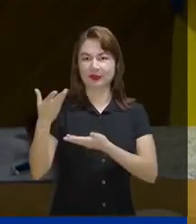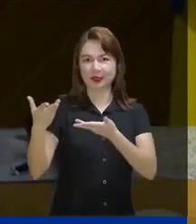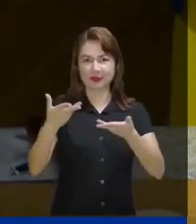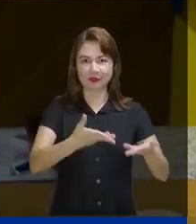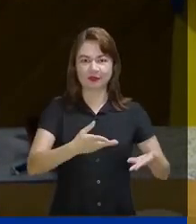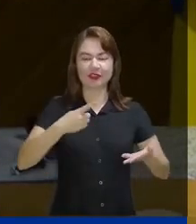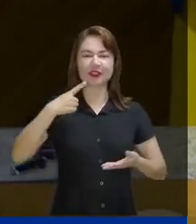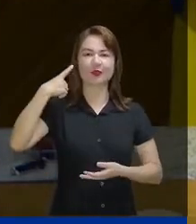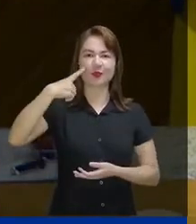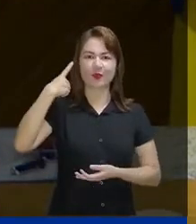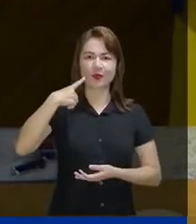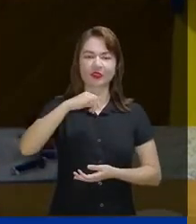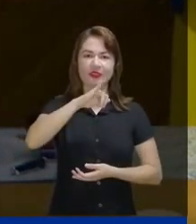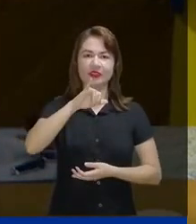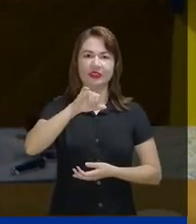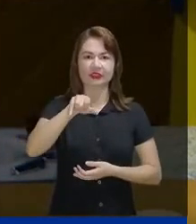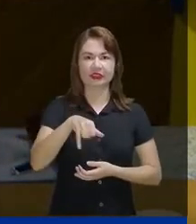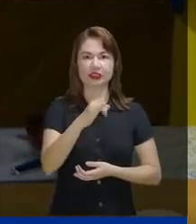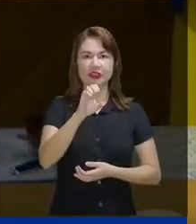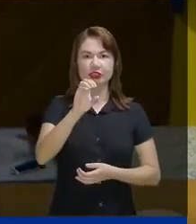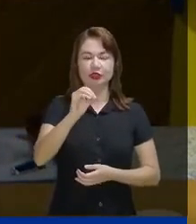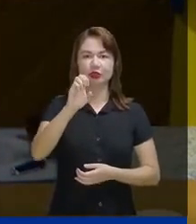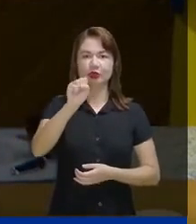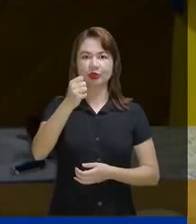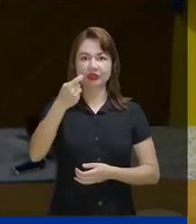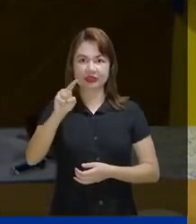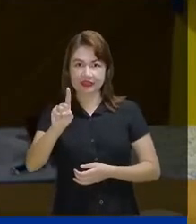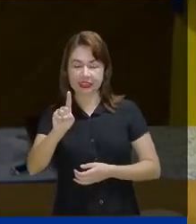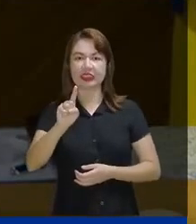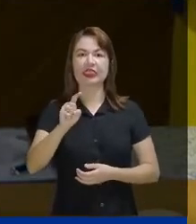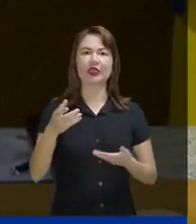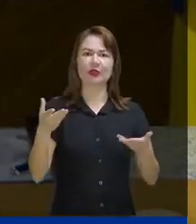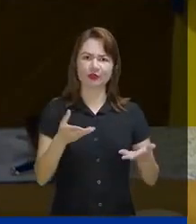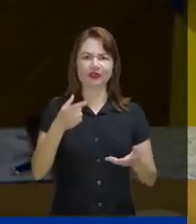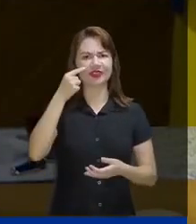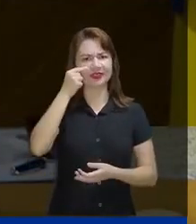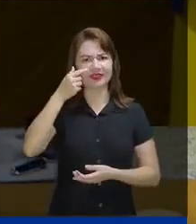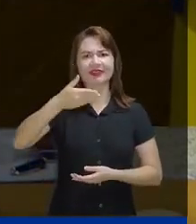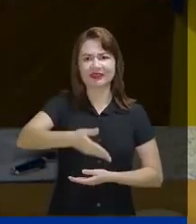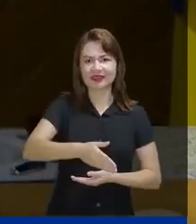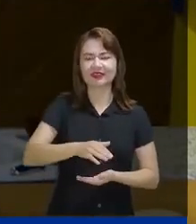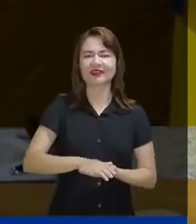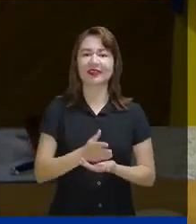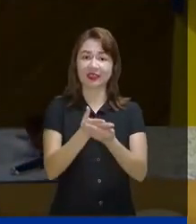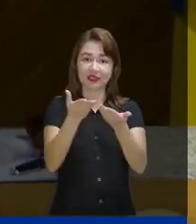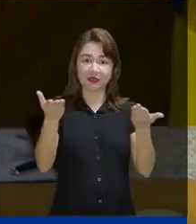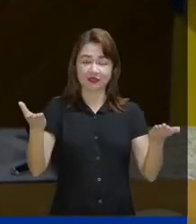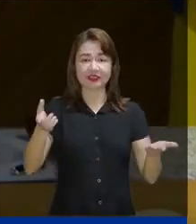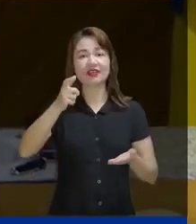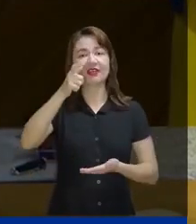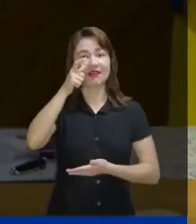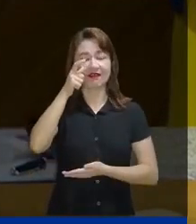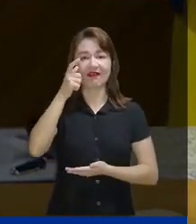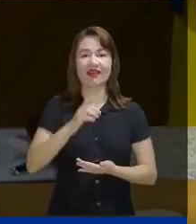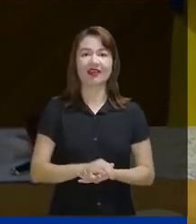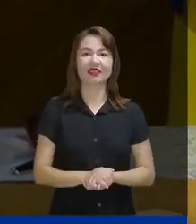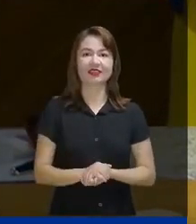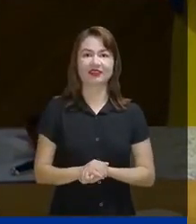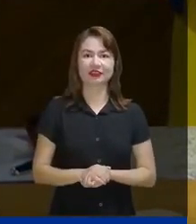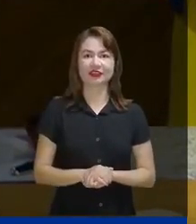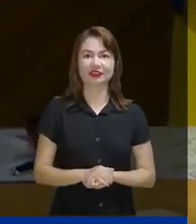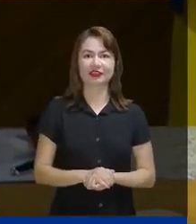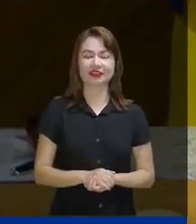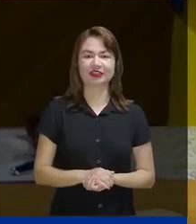Gé Severo e a todos que nos acompanham. O Gé Severo está aqui presencialmente conosco e a todos vocês que virtualmente nos dão a